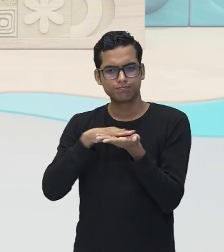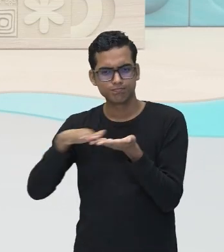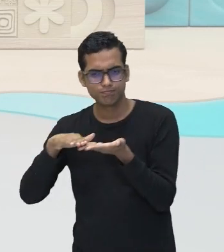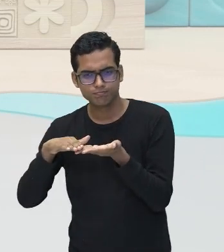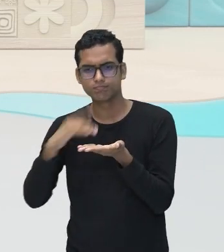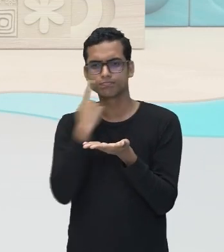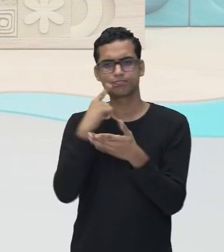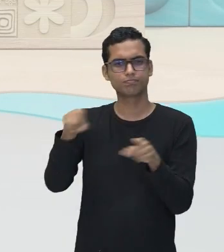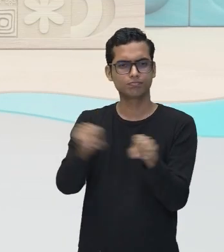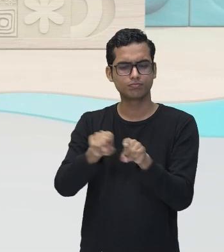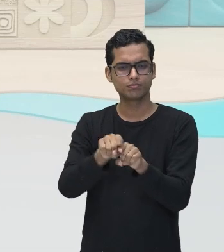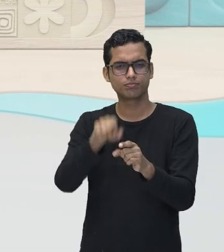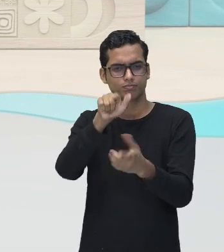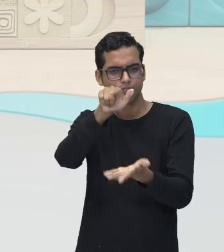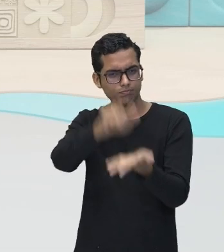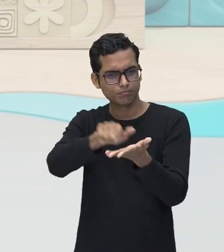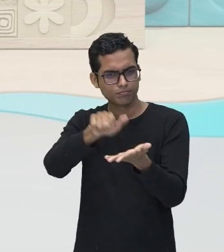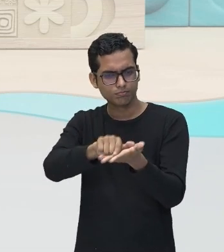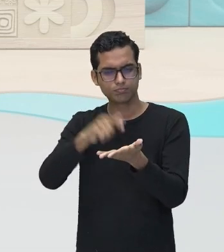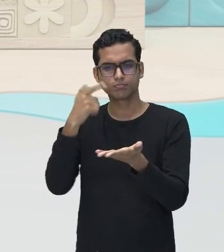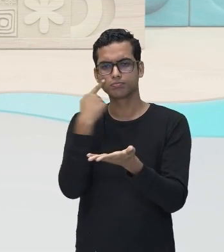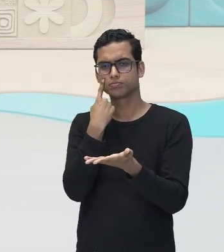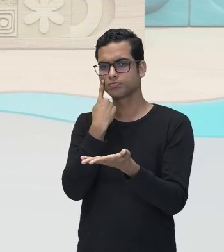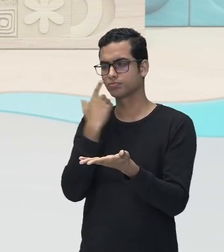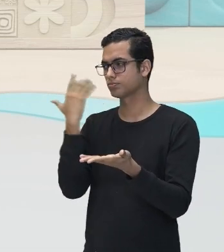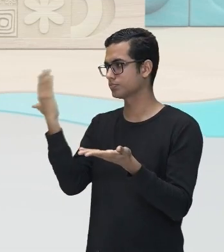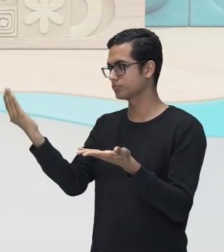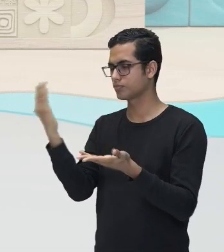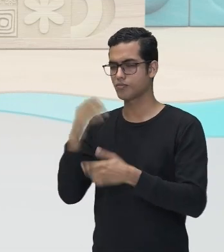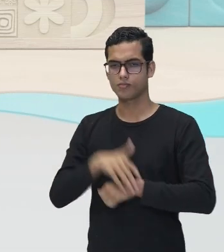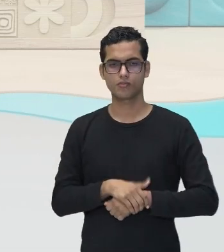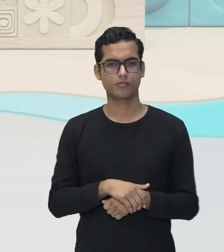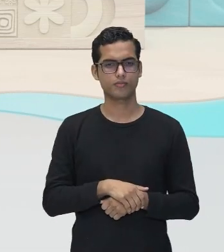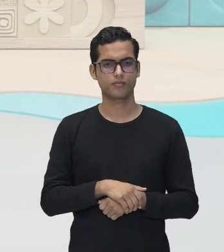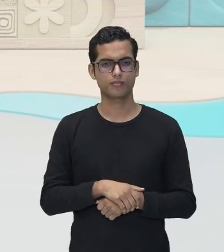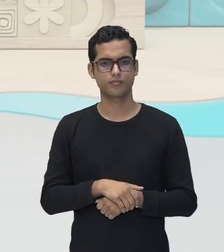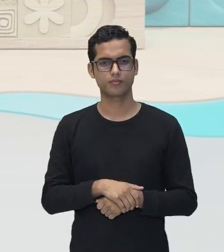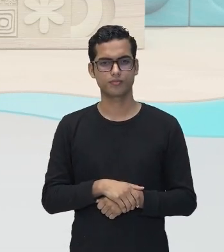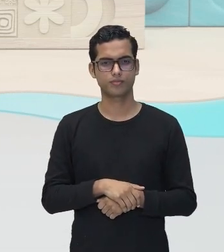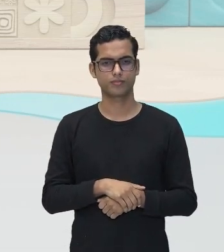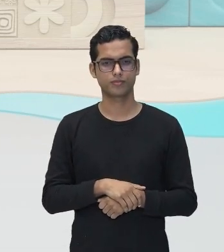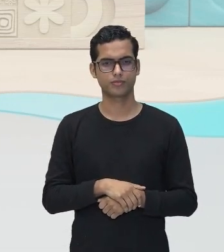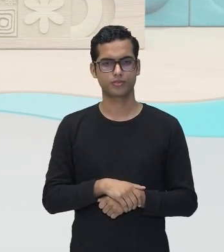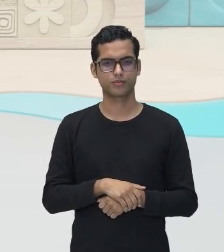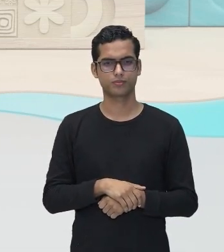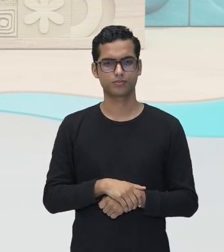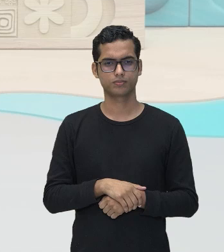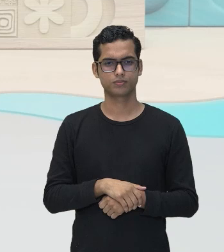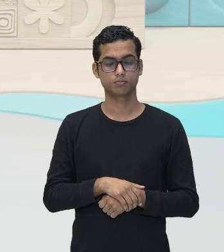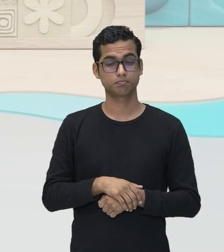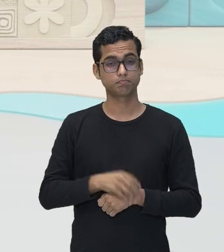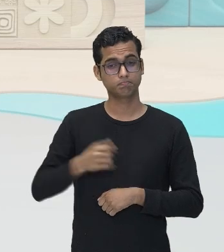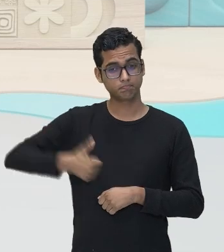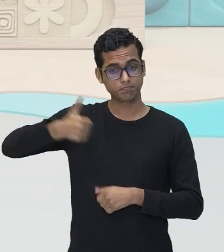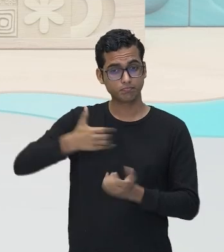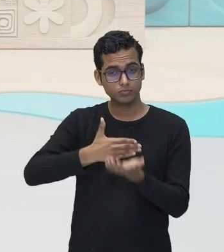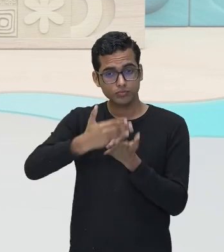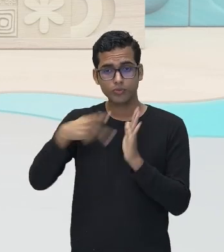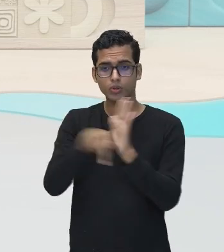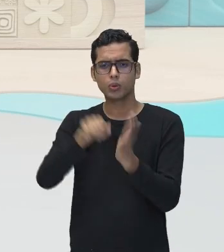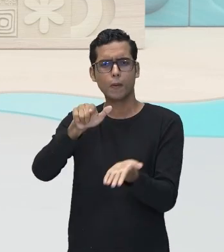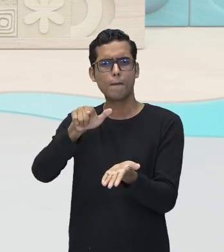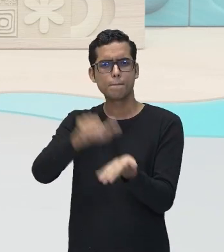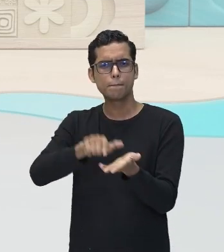superfície sobre a qual é criada. Então, temos aqui o suporte. Primeiramente, nós temos o papel, como vocês podem